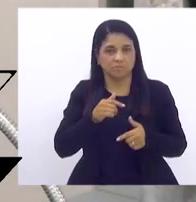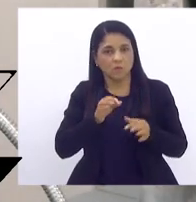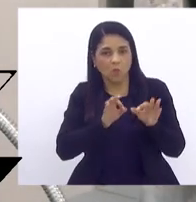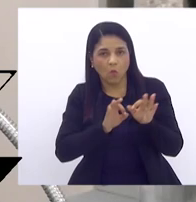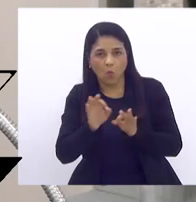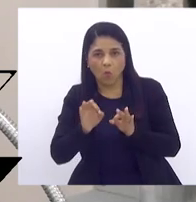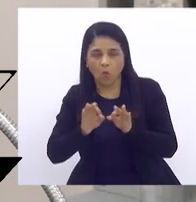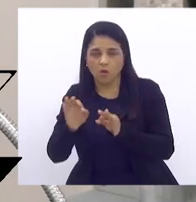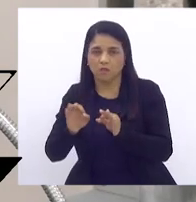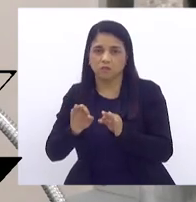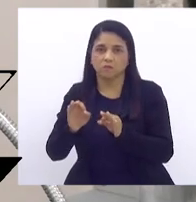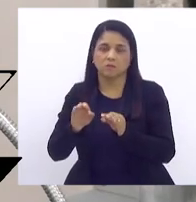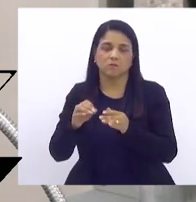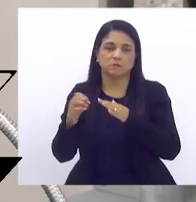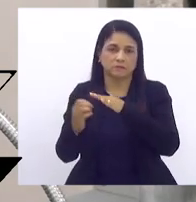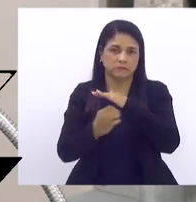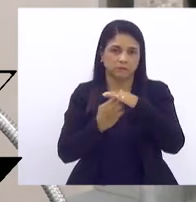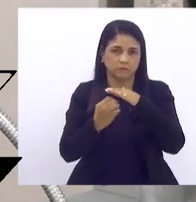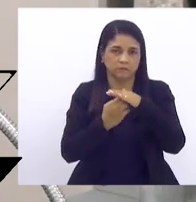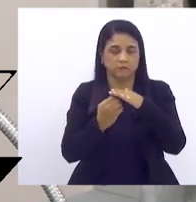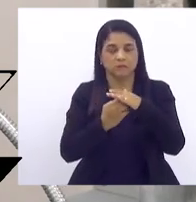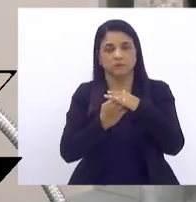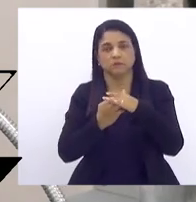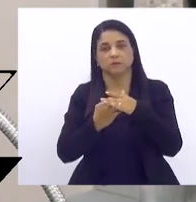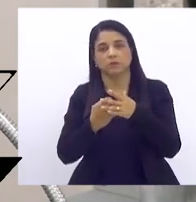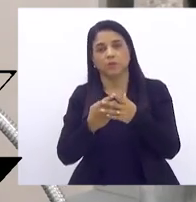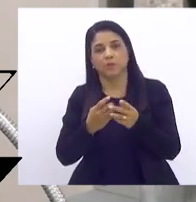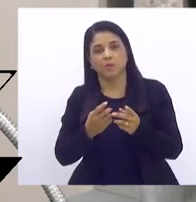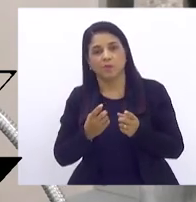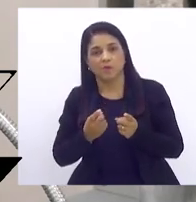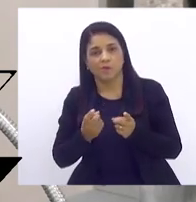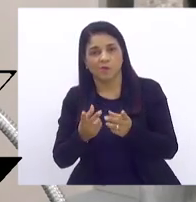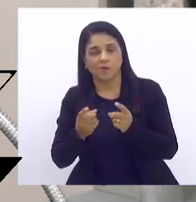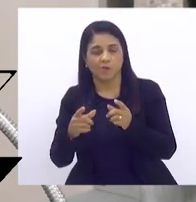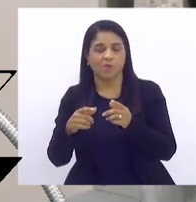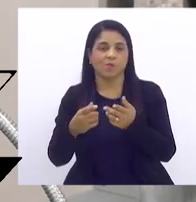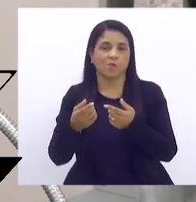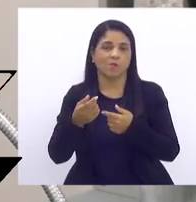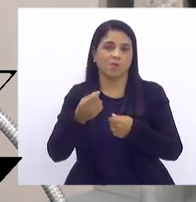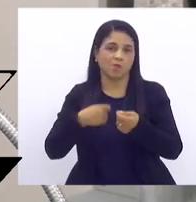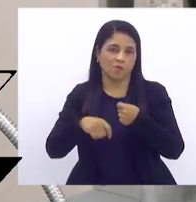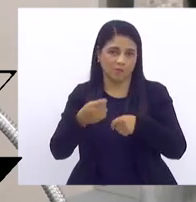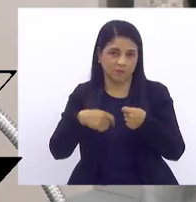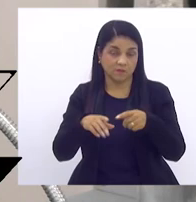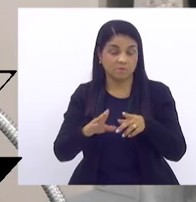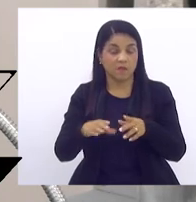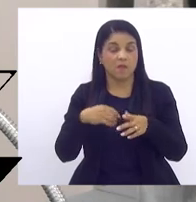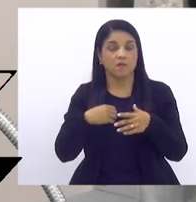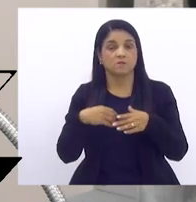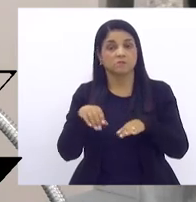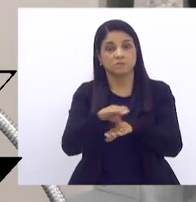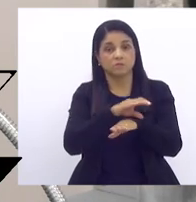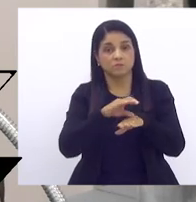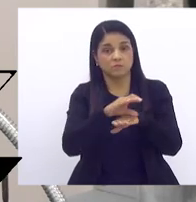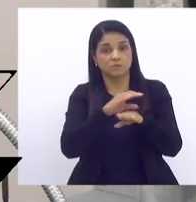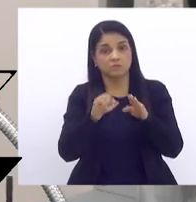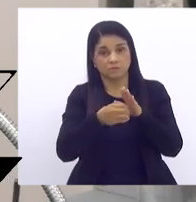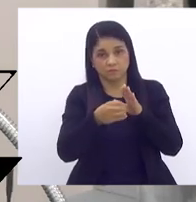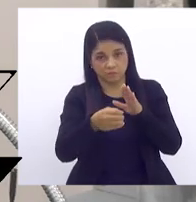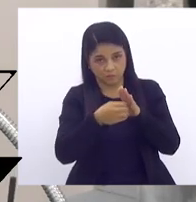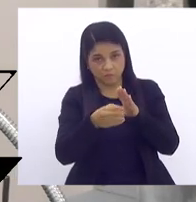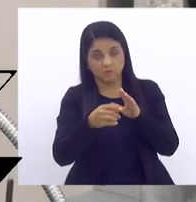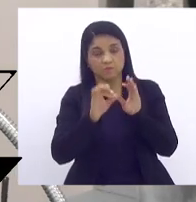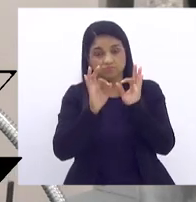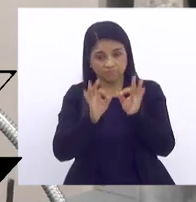organização empresarial, comercial e tudo mais, a livre iniciativa, mas o fundo da constitucionalidade do parecer é